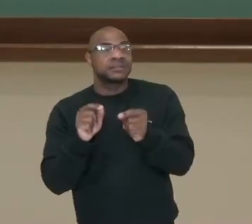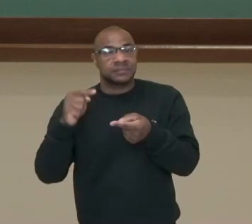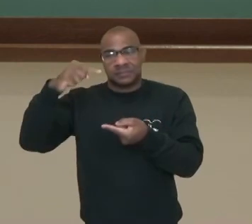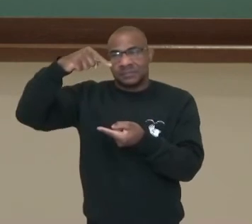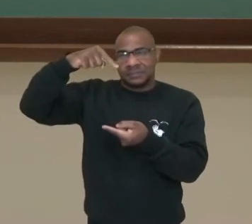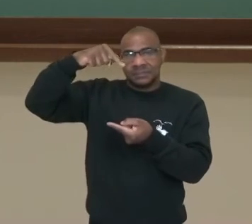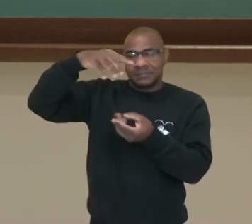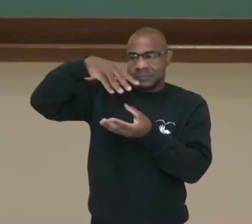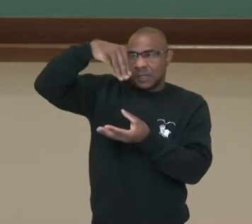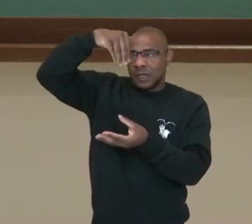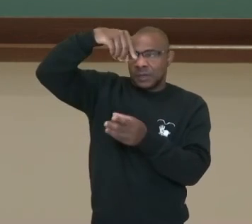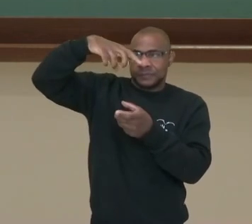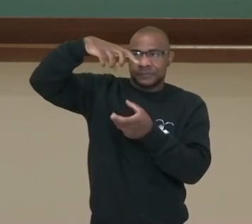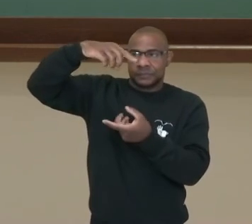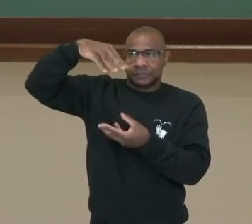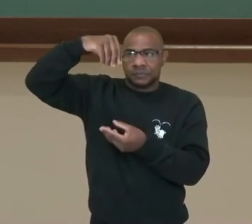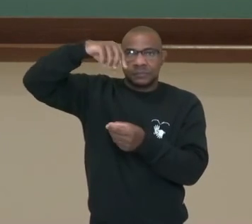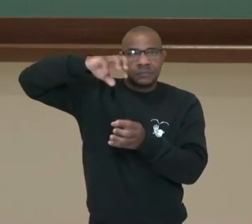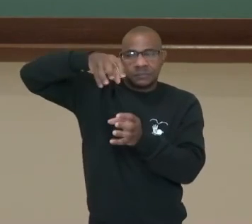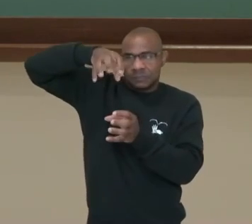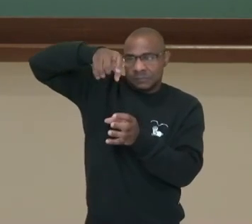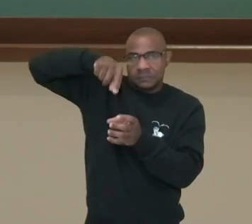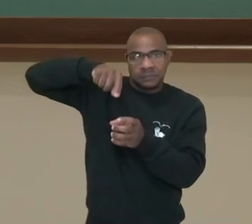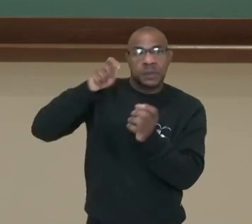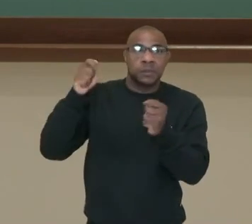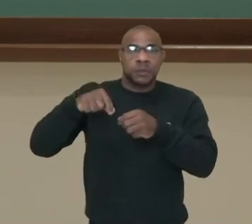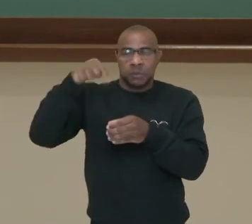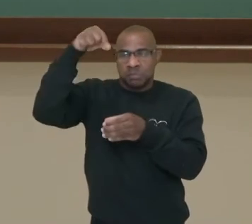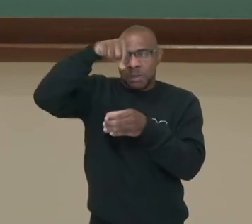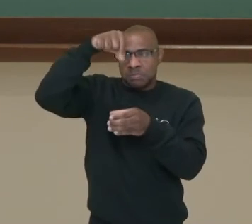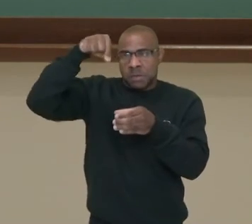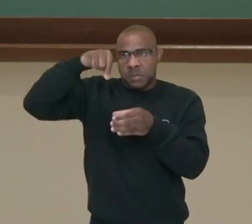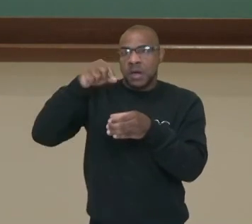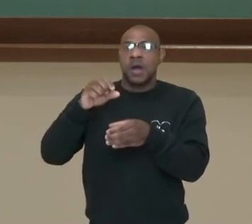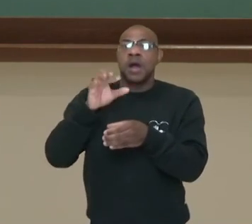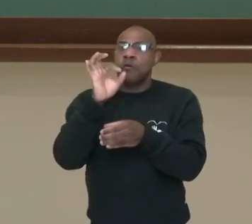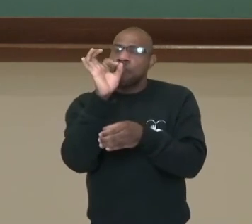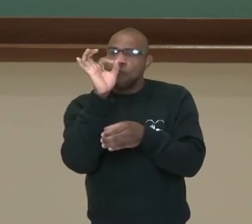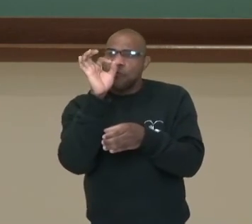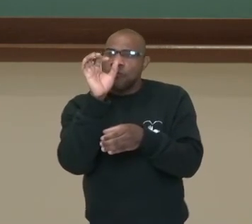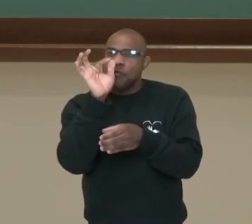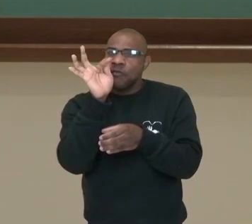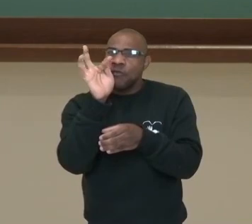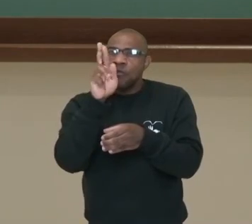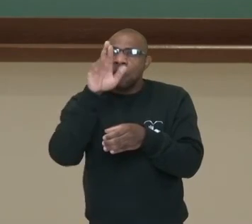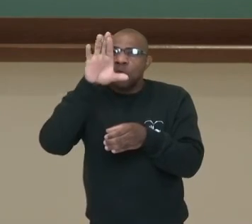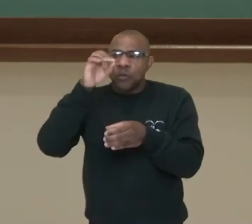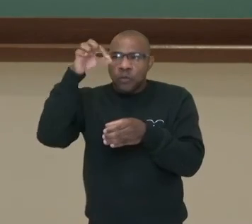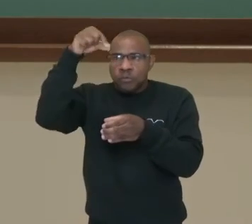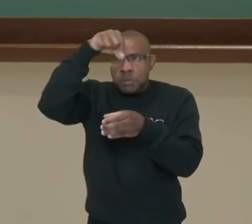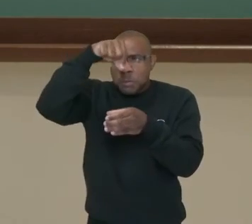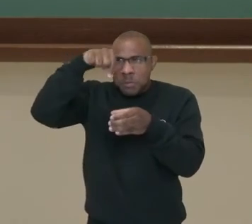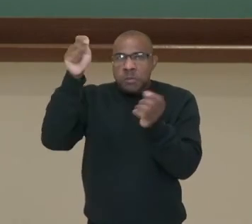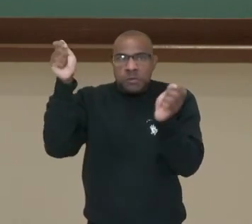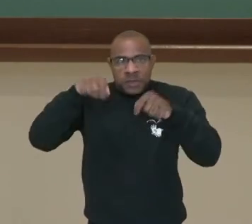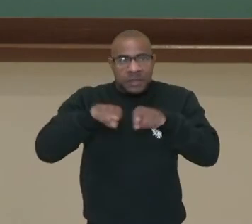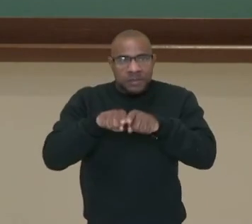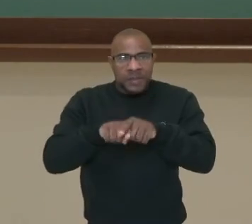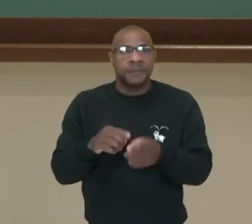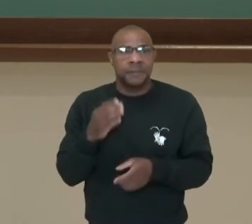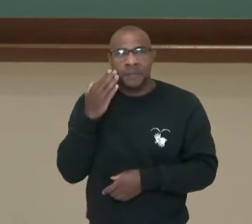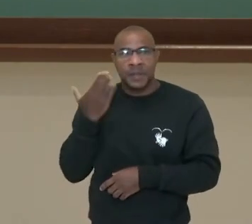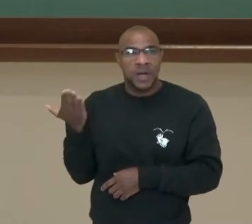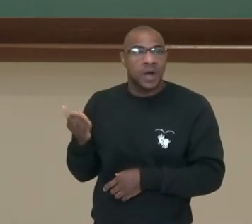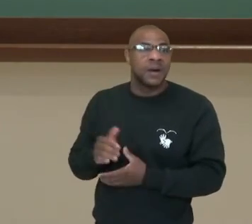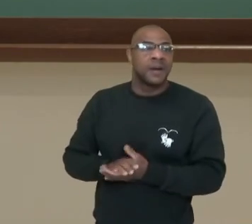No lugar aqui pode usar a tampa, só teria que fazer um furo na tampa, ou uma rolha, como eu usei aqui no modelo,